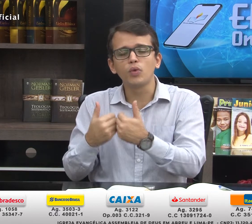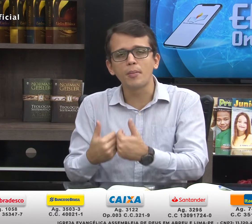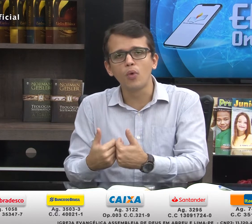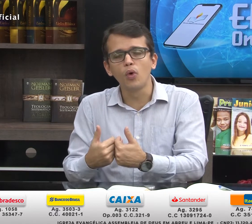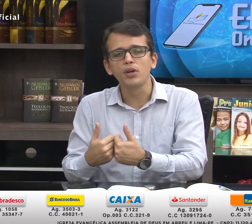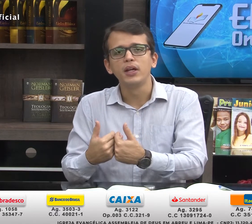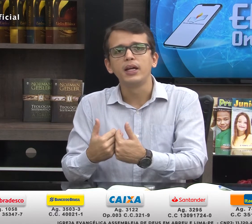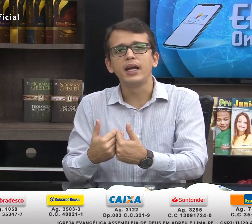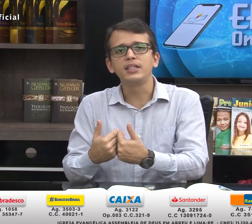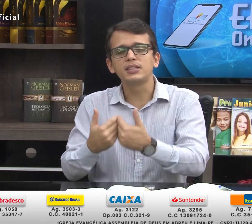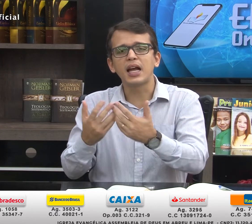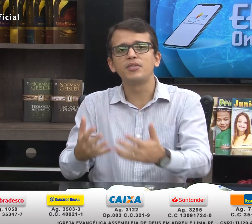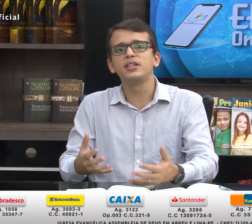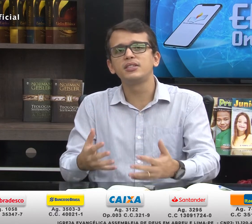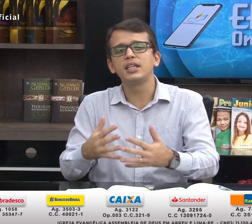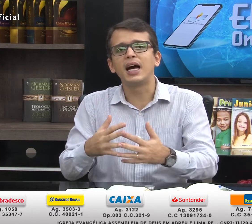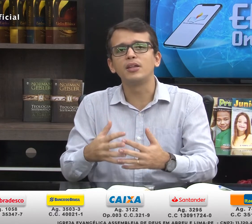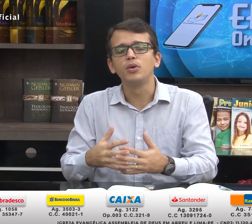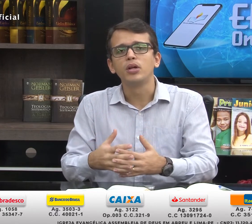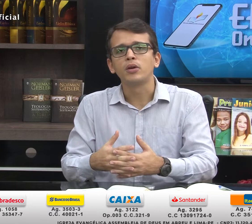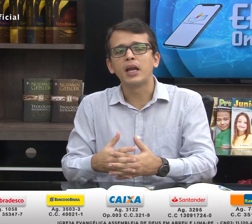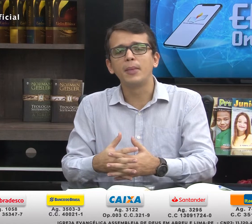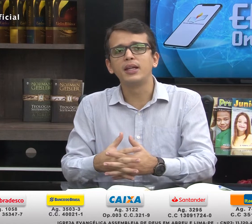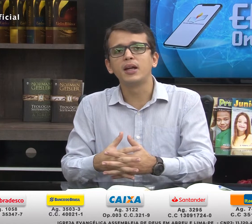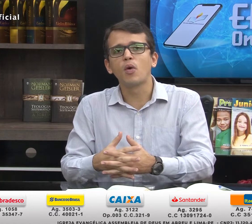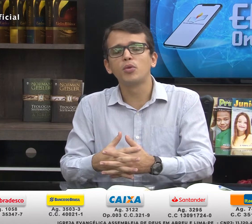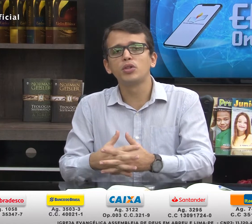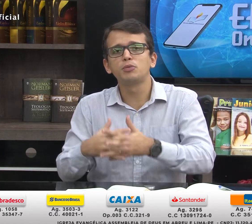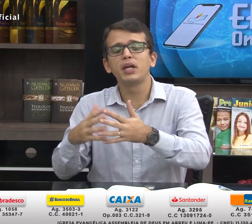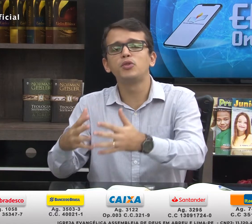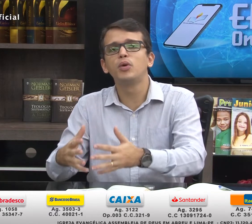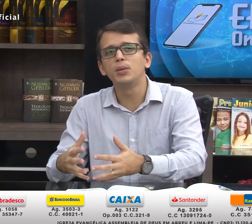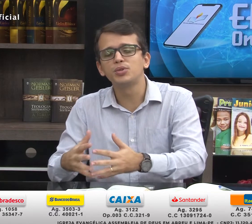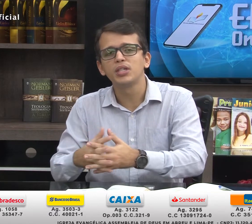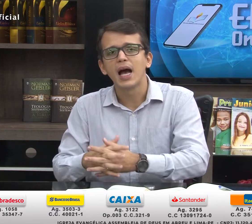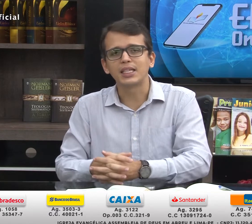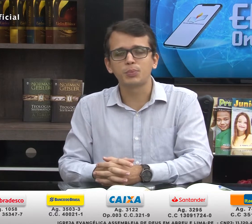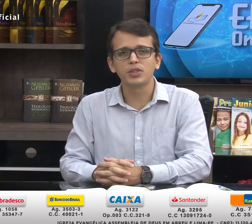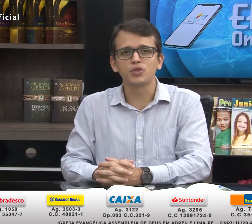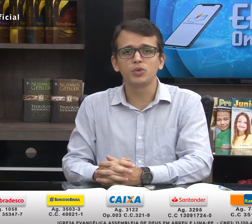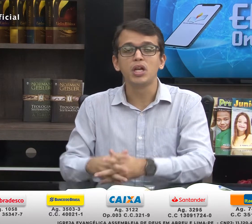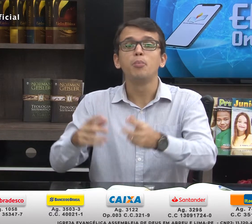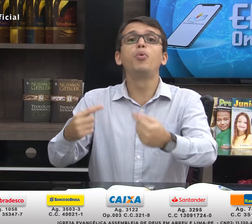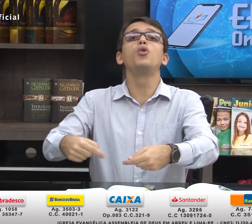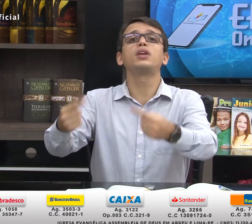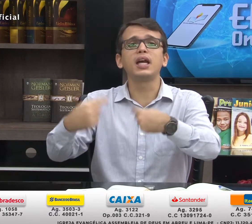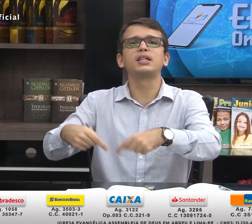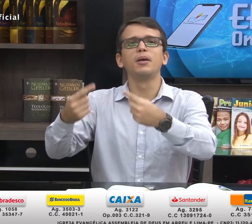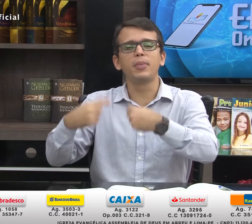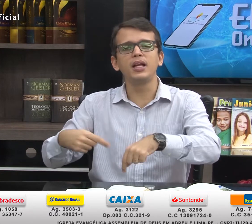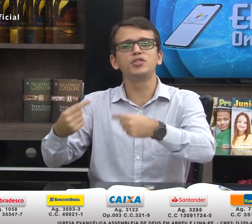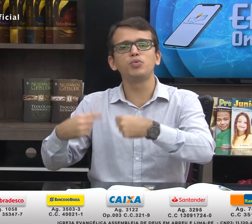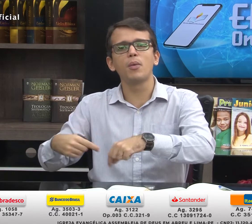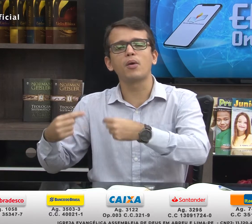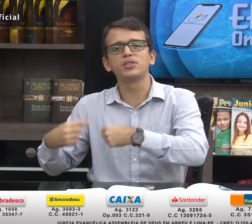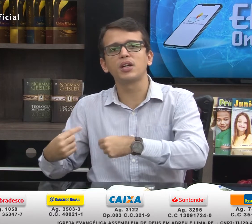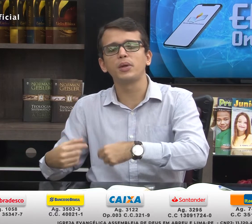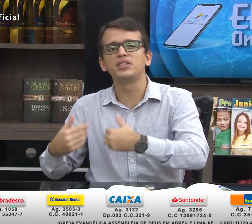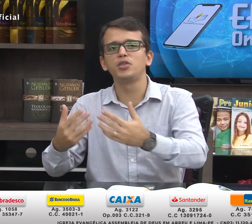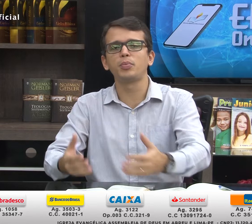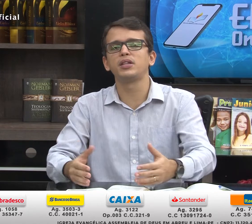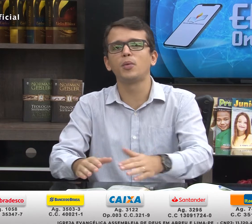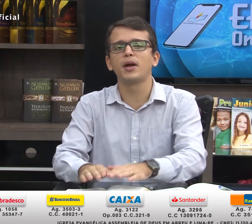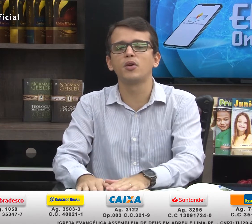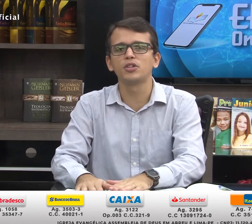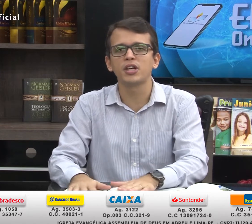nosso amor é está evidenciado na maneira como nós perdoamos as pessoas porque também isso